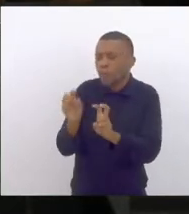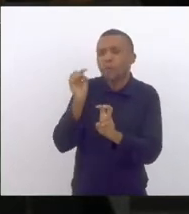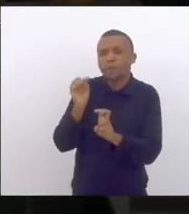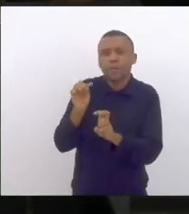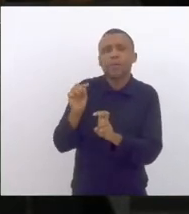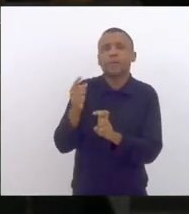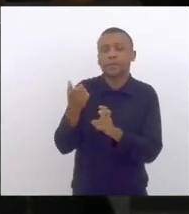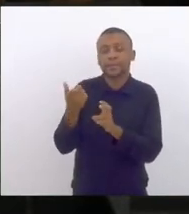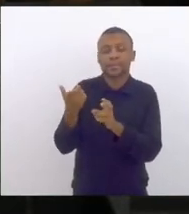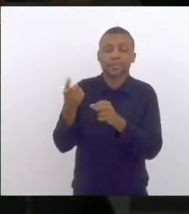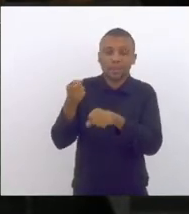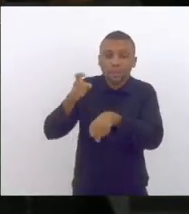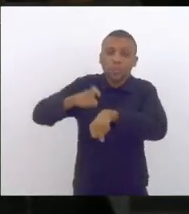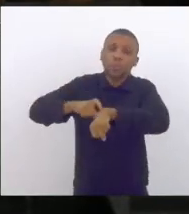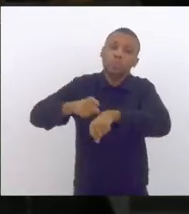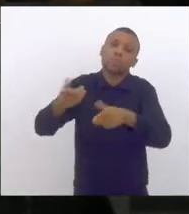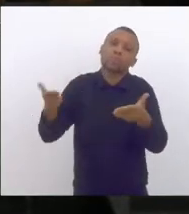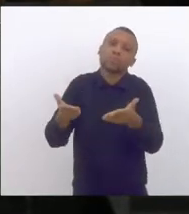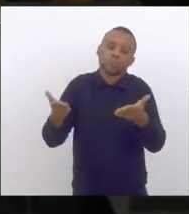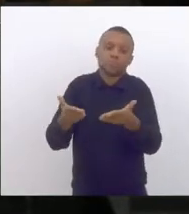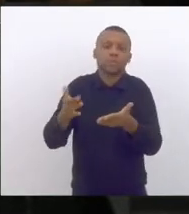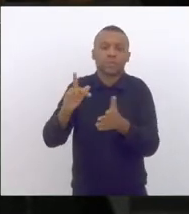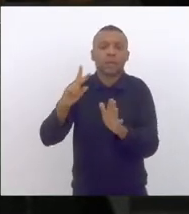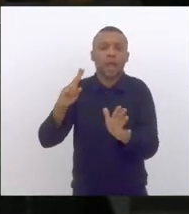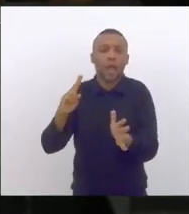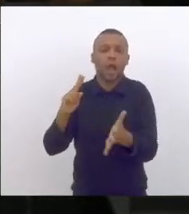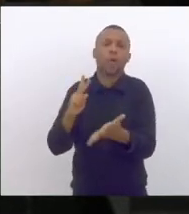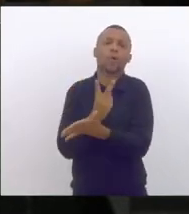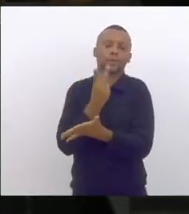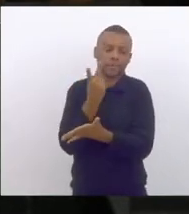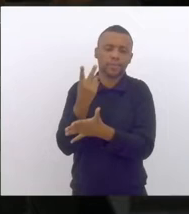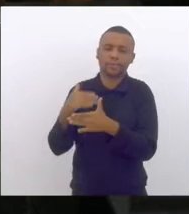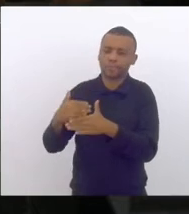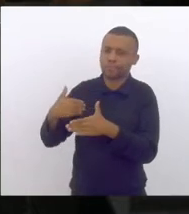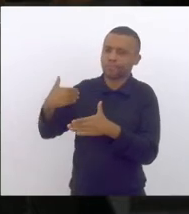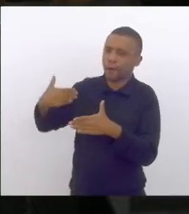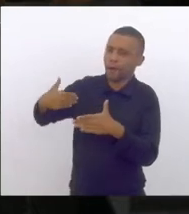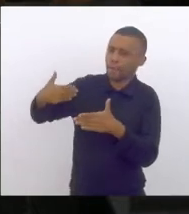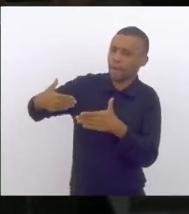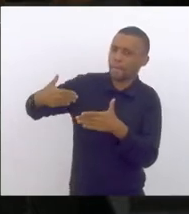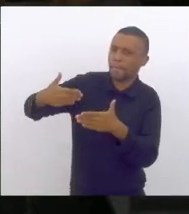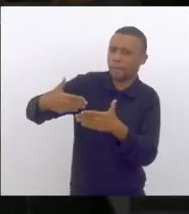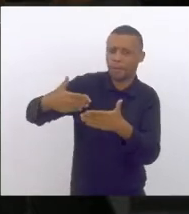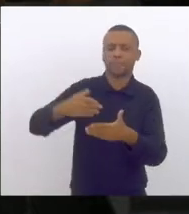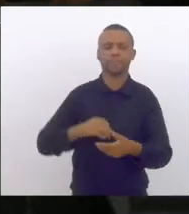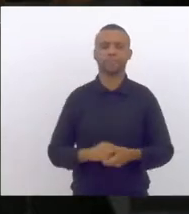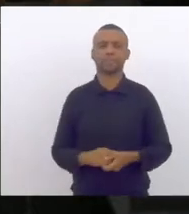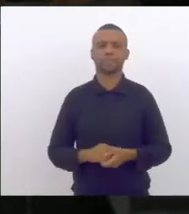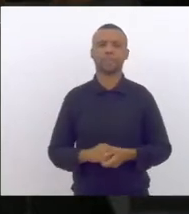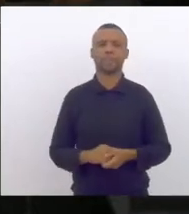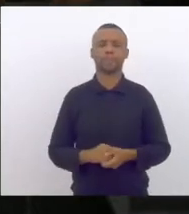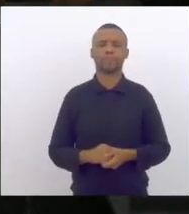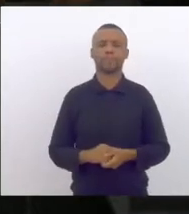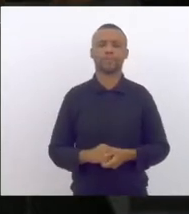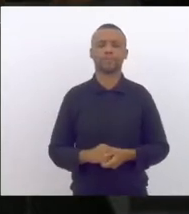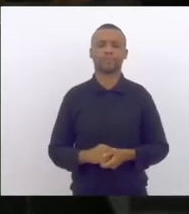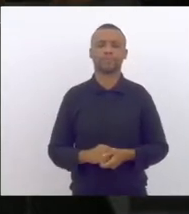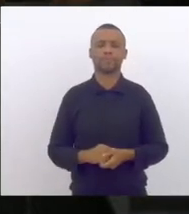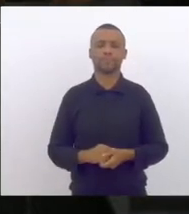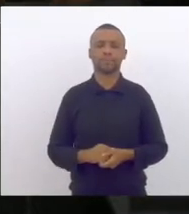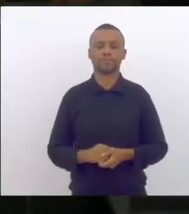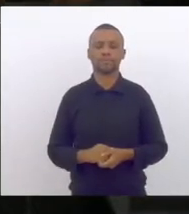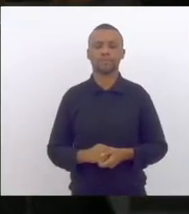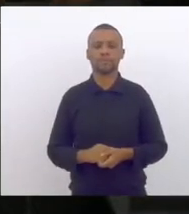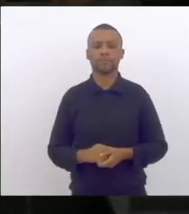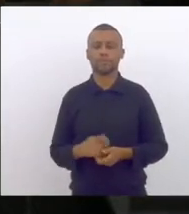na ordem do dia dos acontecimentos que vem ocorrendo aqui